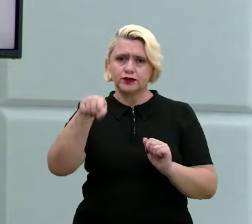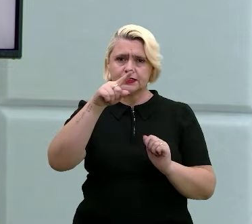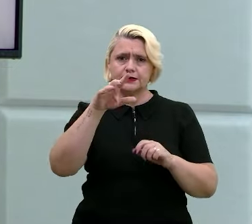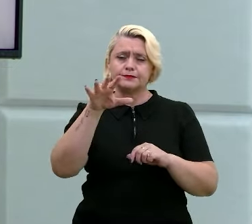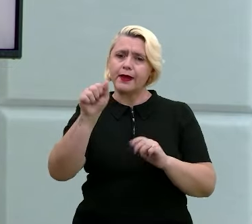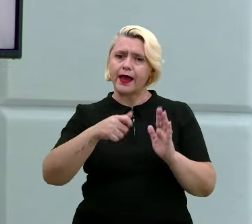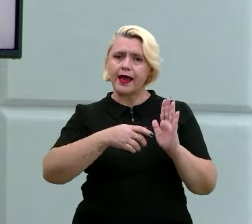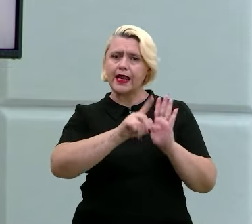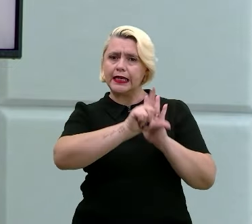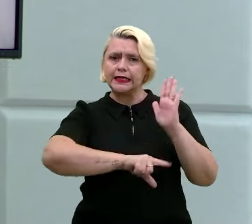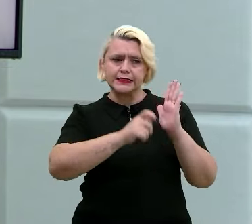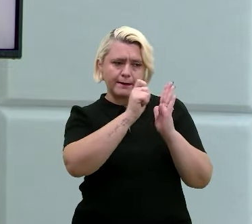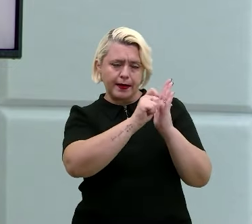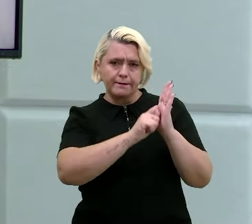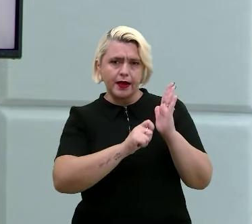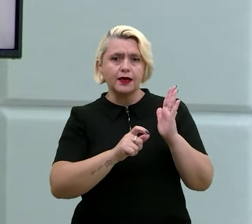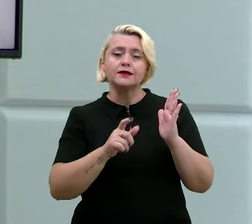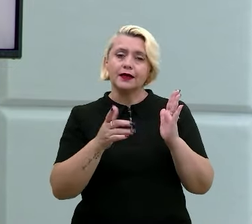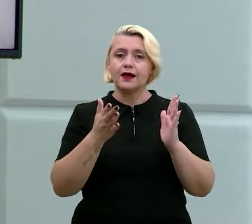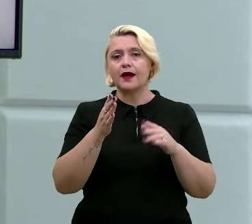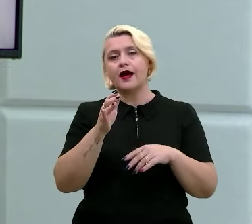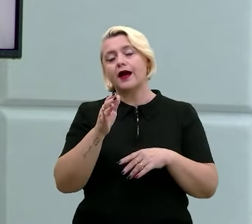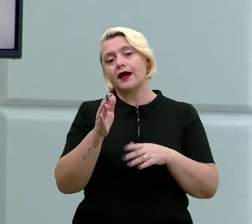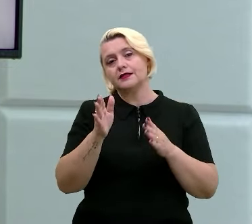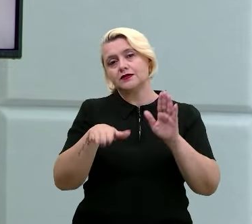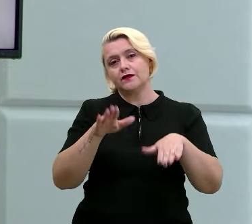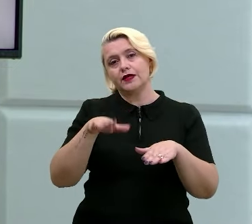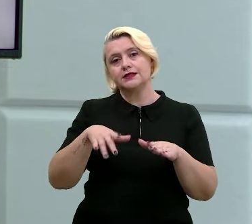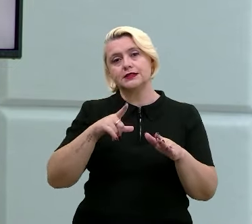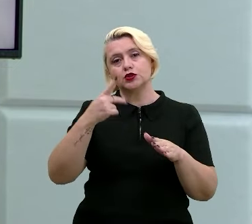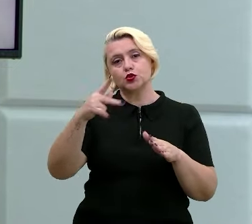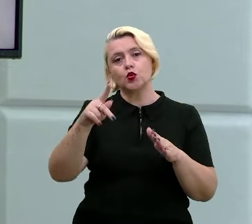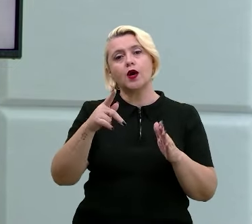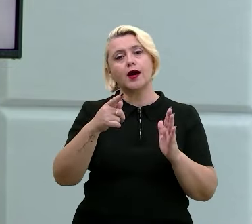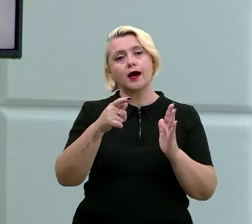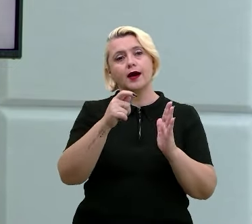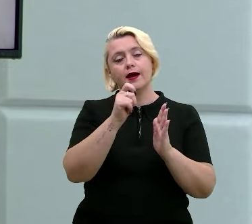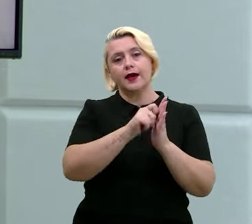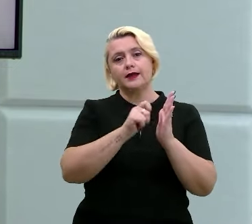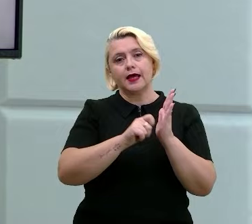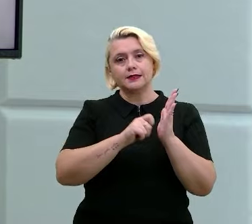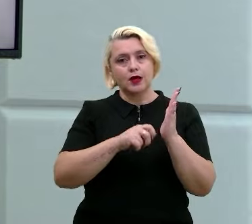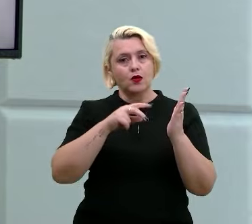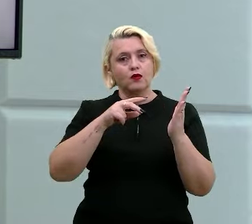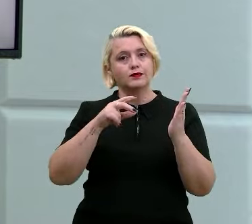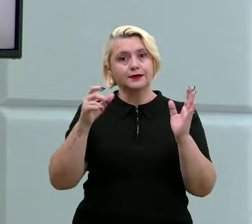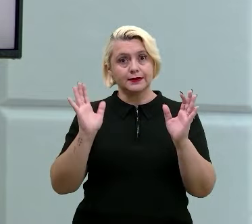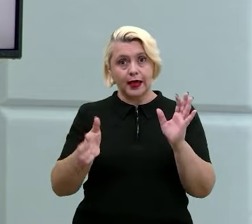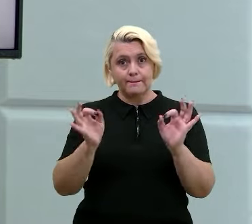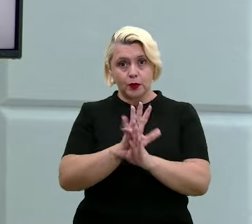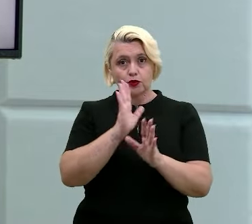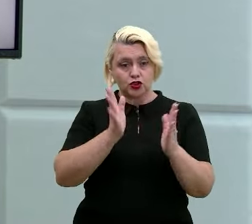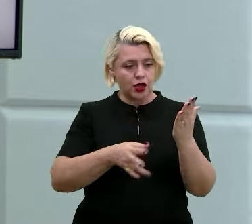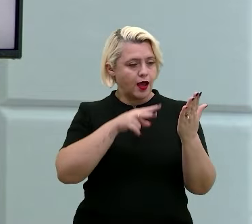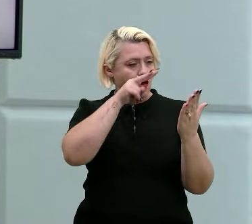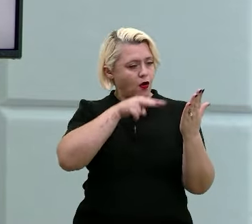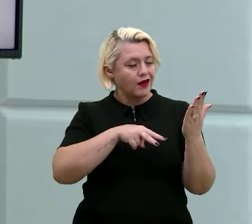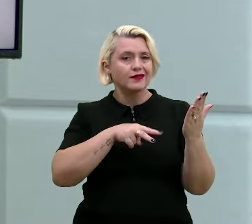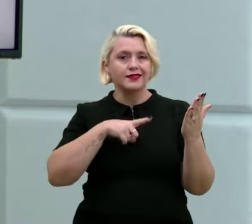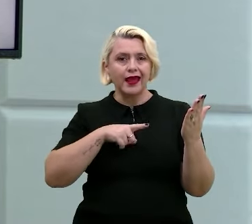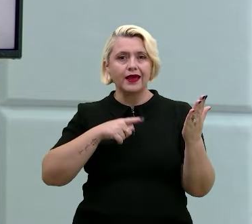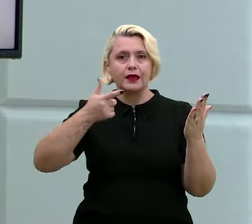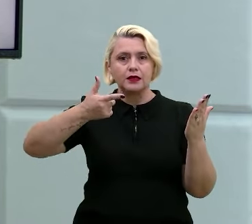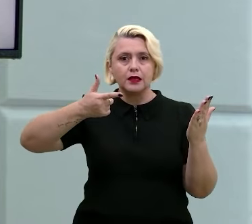sua redação já está pronta, seu rascunho está pronto, dá uma revisadinha. Nossa, eu usei muito a palavrinha pois. Vou trocar, vou tirar